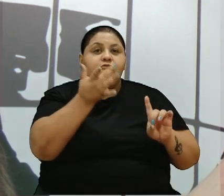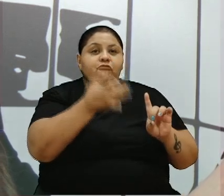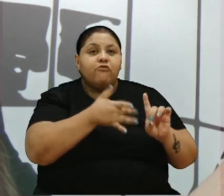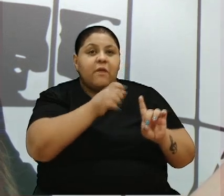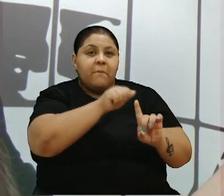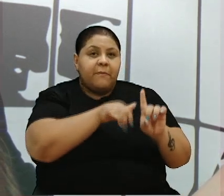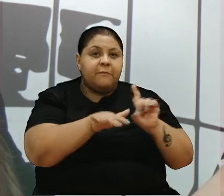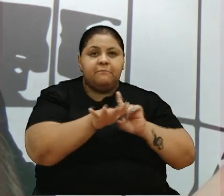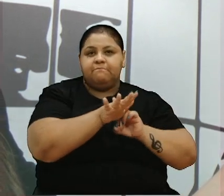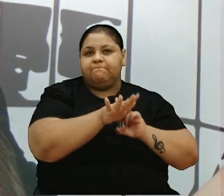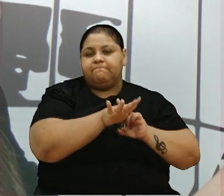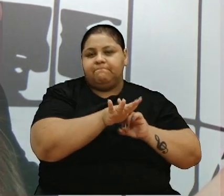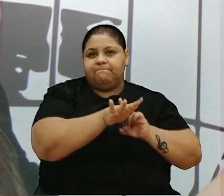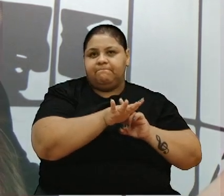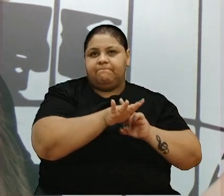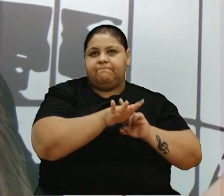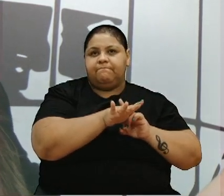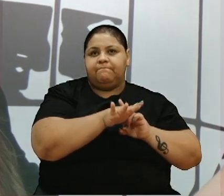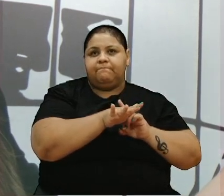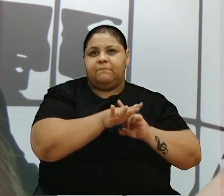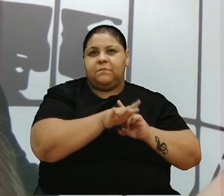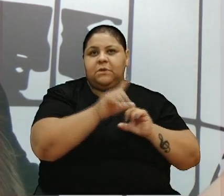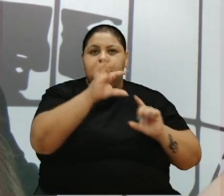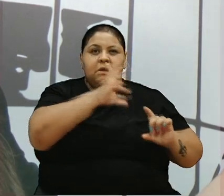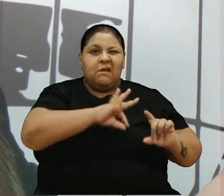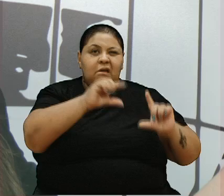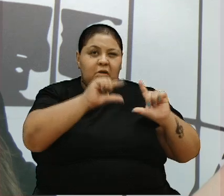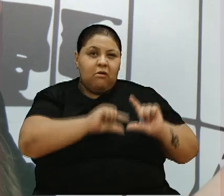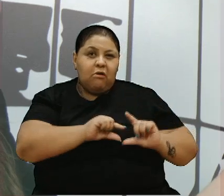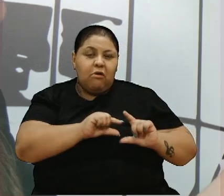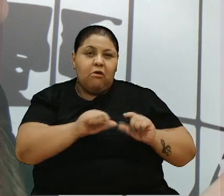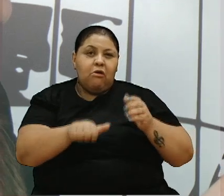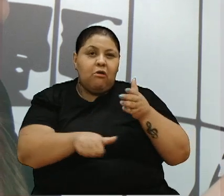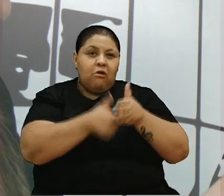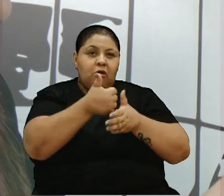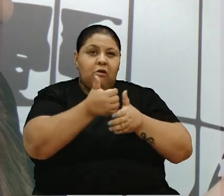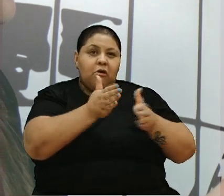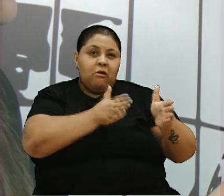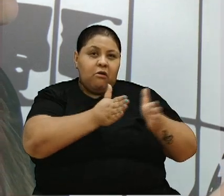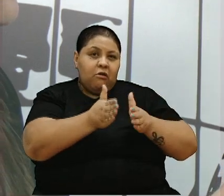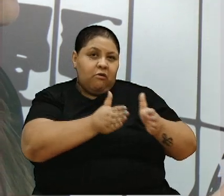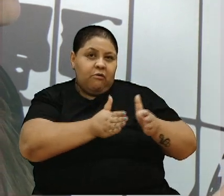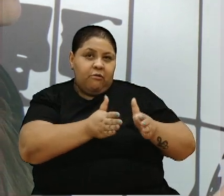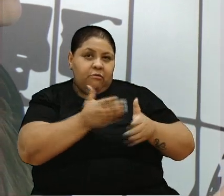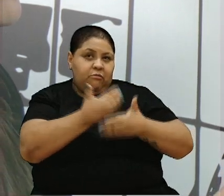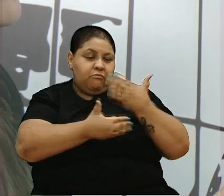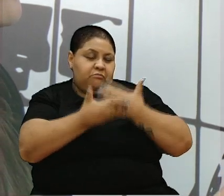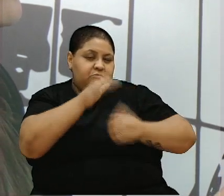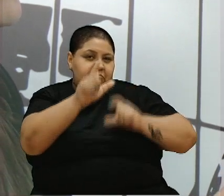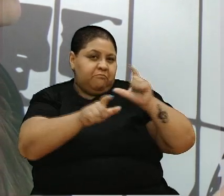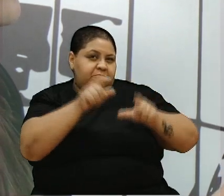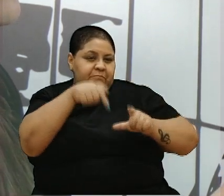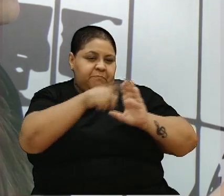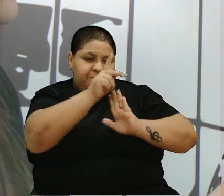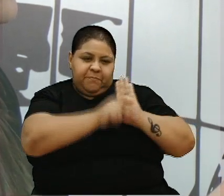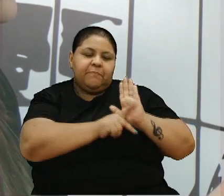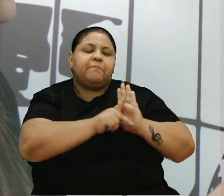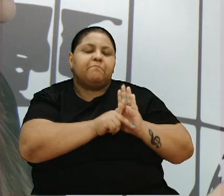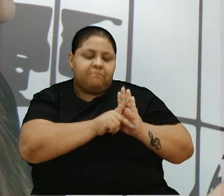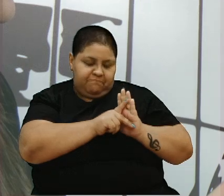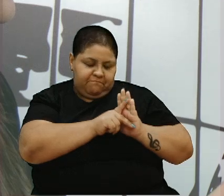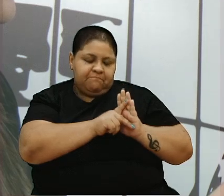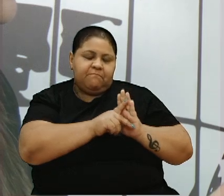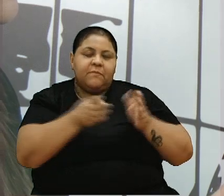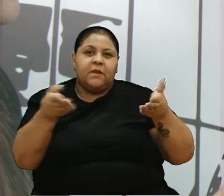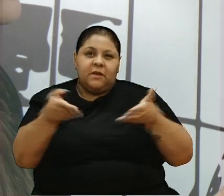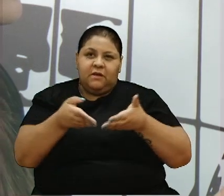o fruto de questão de baixa renda, para possibilitar o ingresso de todas as pessoas, né, amplo acesso de todas as pessoas nesse projeto do Bombeiro Mirim. E